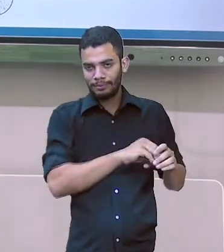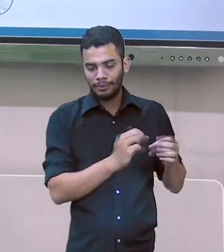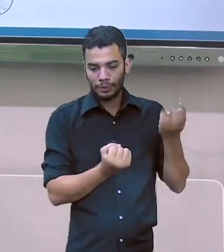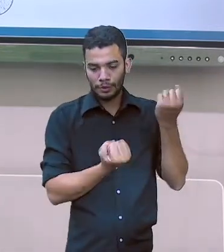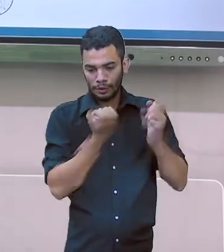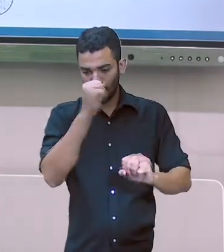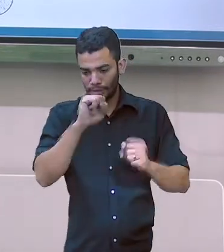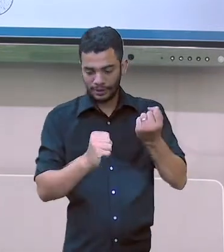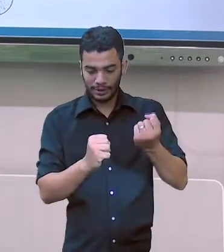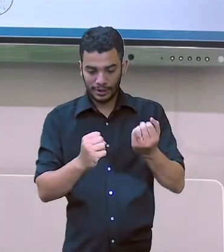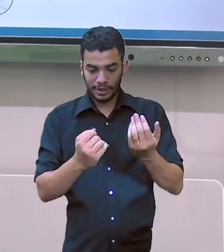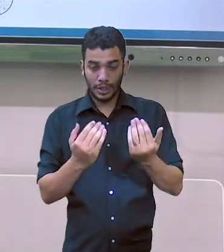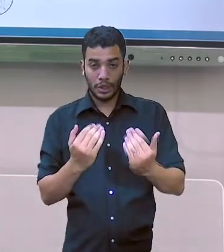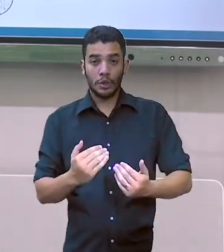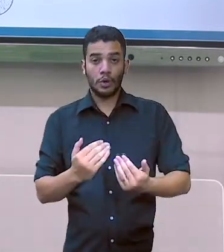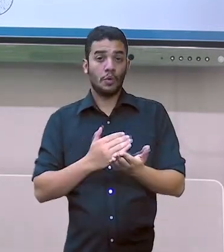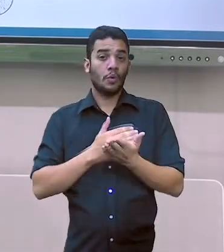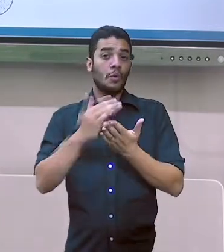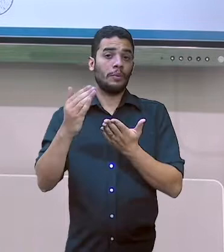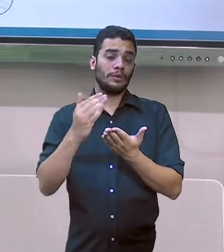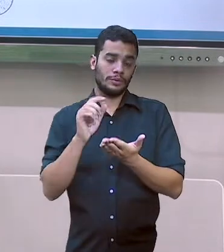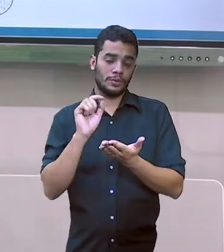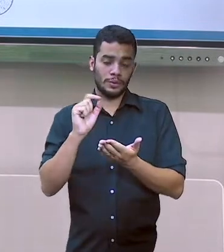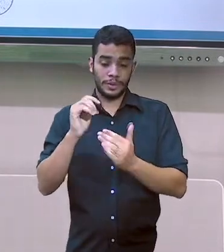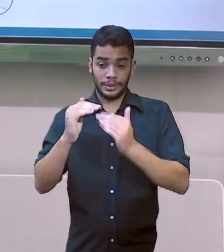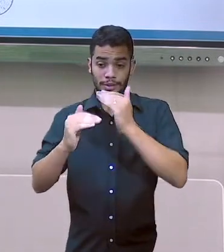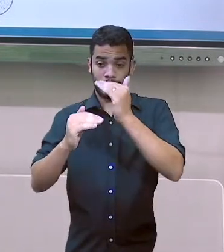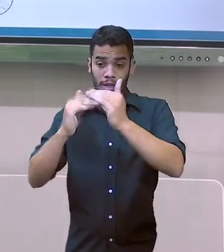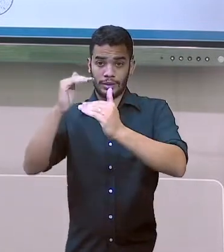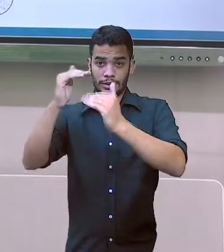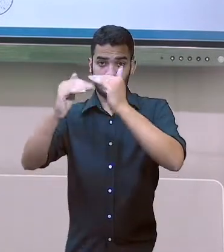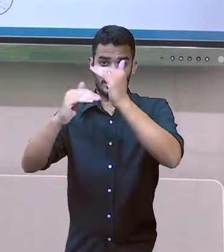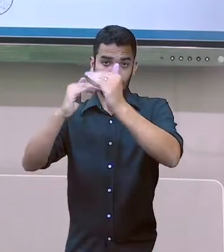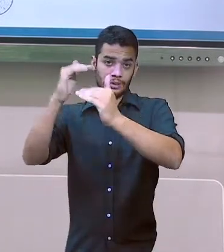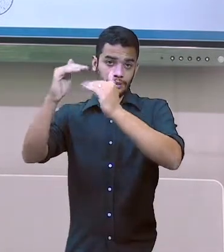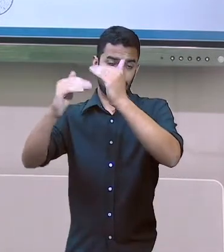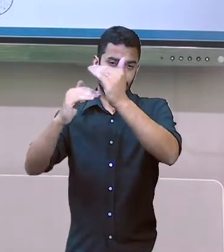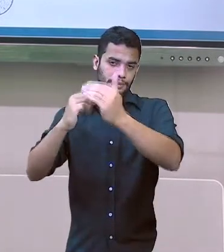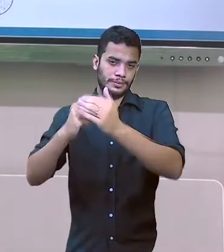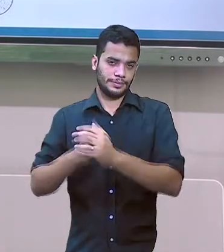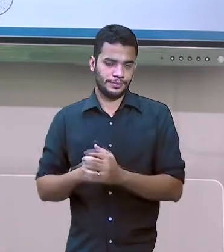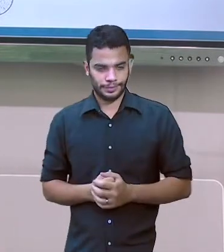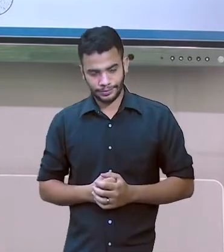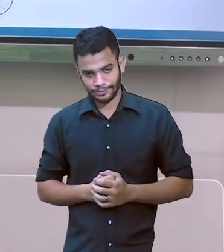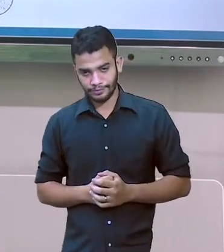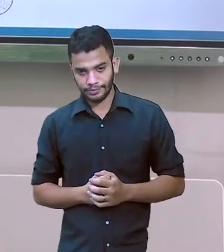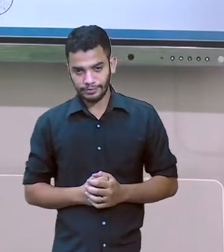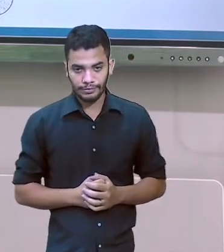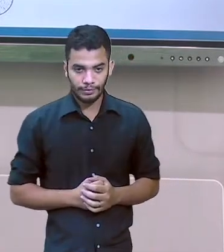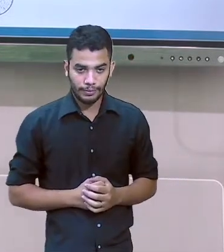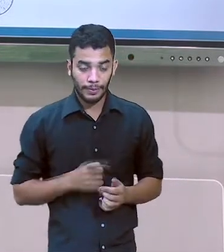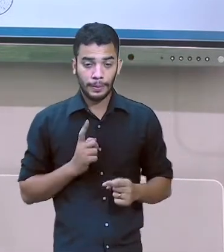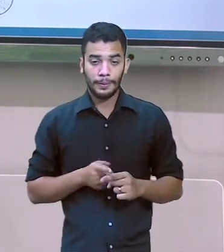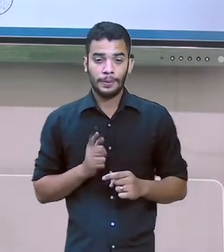aí, com o surgimento das indústrias, o campo já não